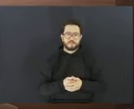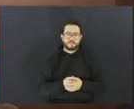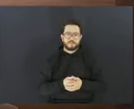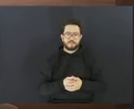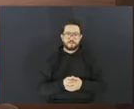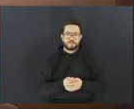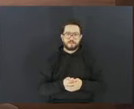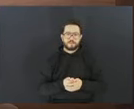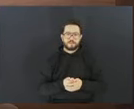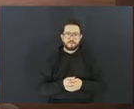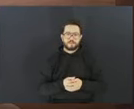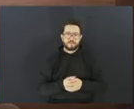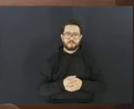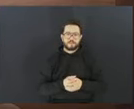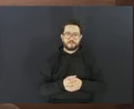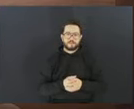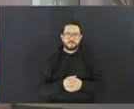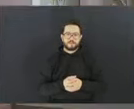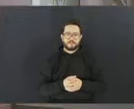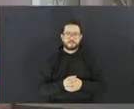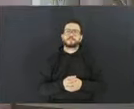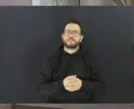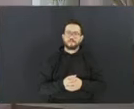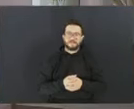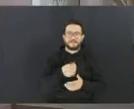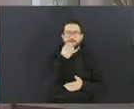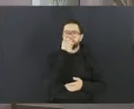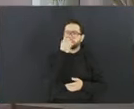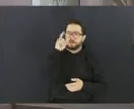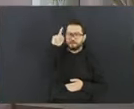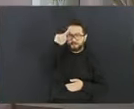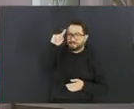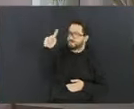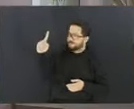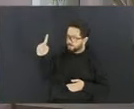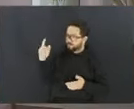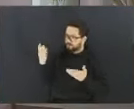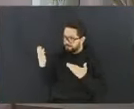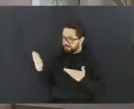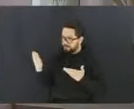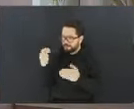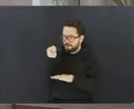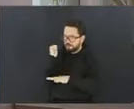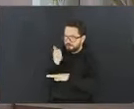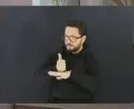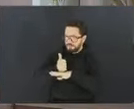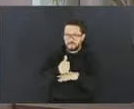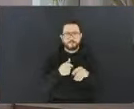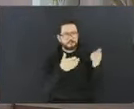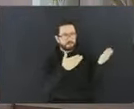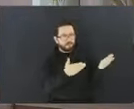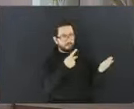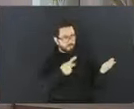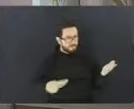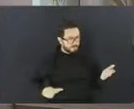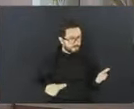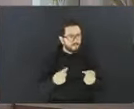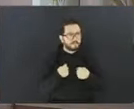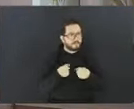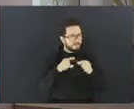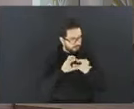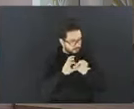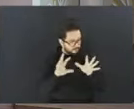Bom dia a todos. Com a permissão do comandante, do presidente da Câmara de Vereadores,